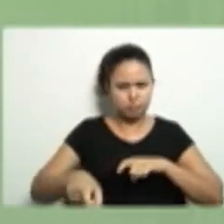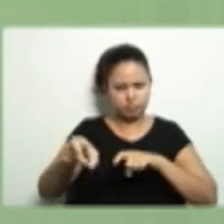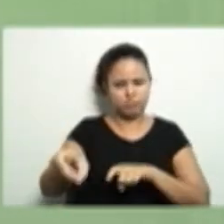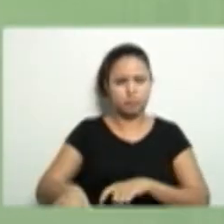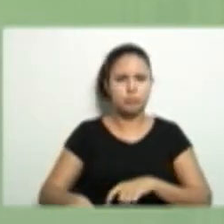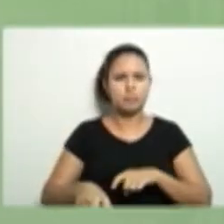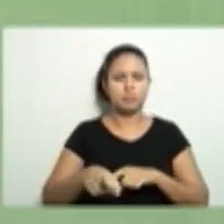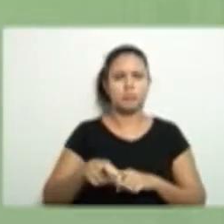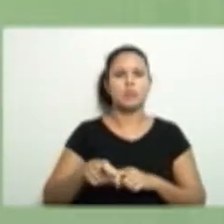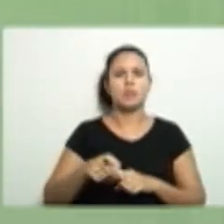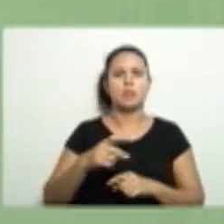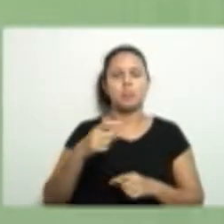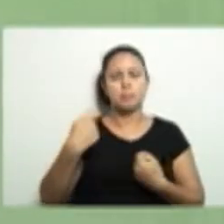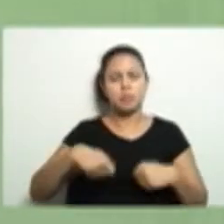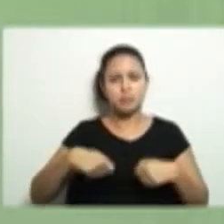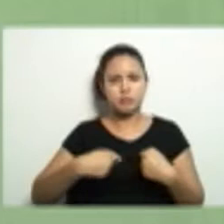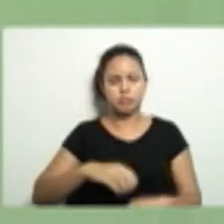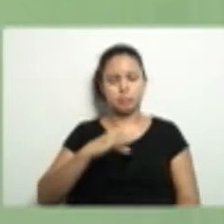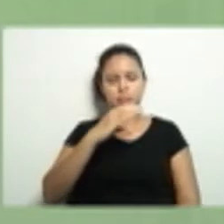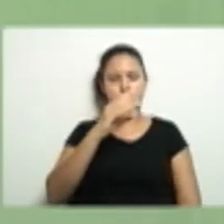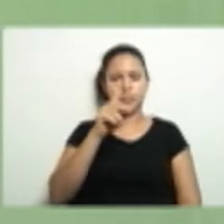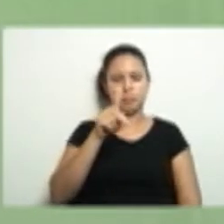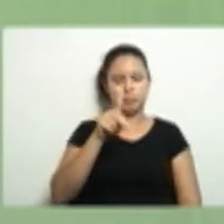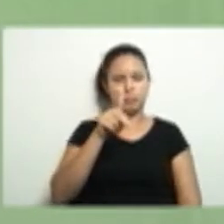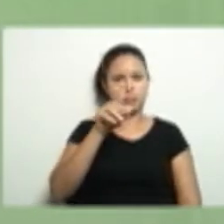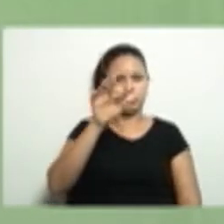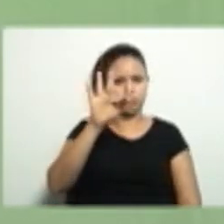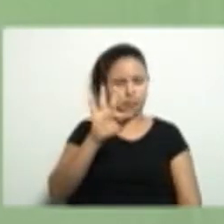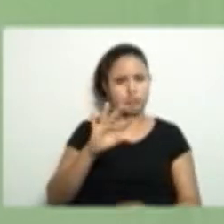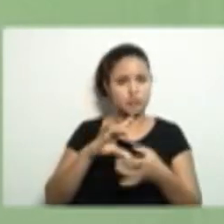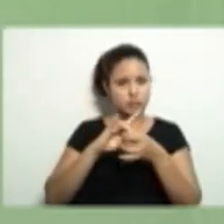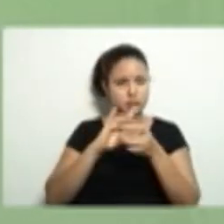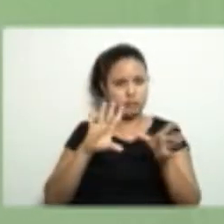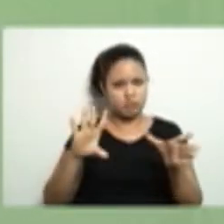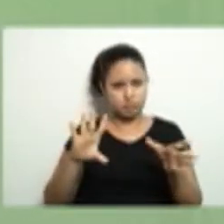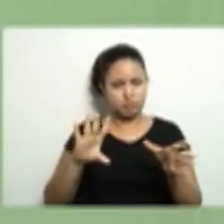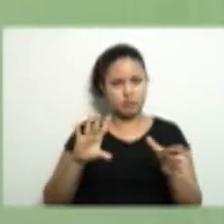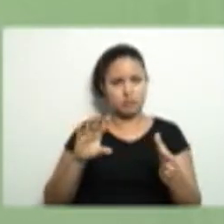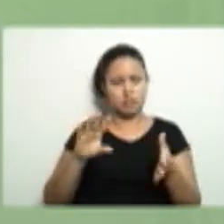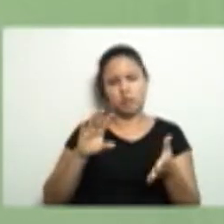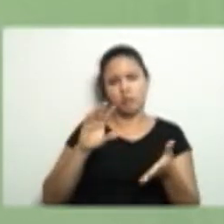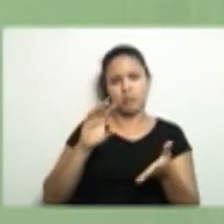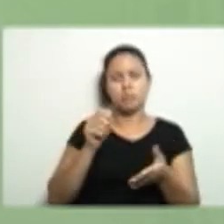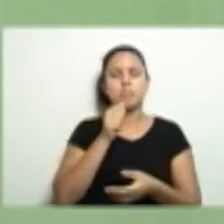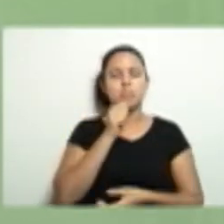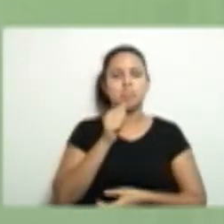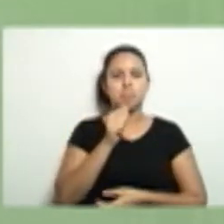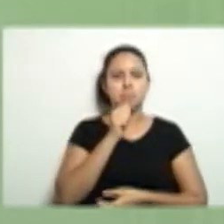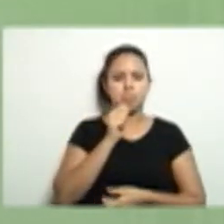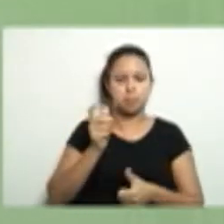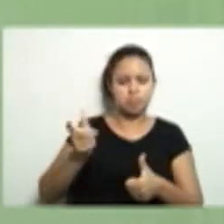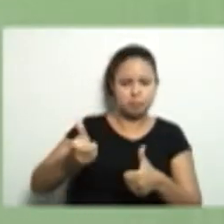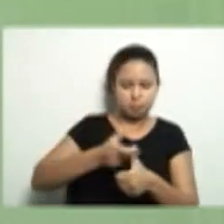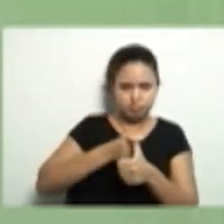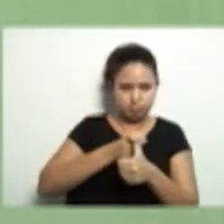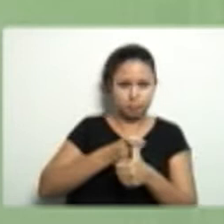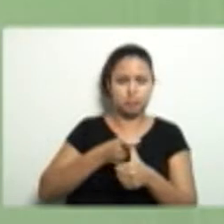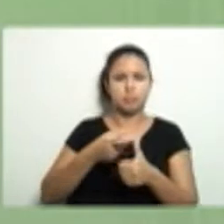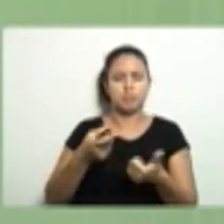dívidas. As condições de acesso ao crédito PRONAF, as formas de pagamento e as taxas de